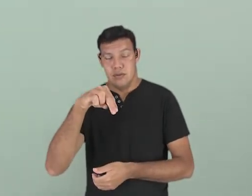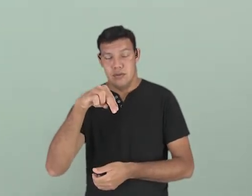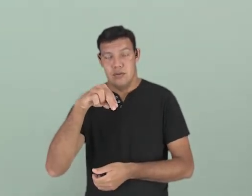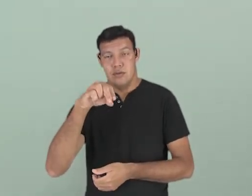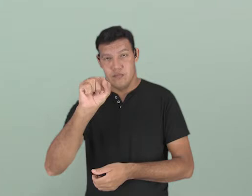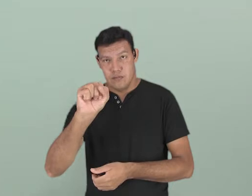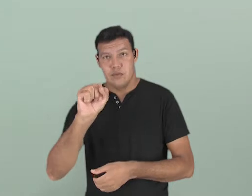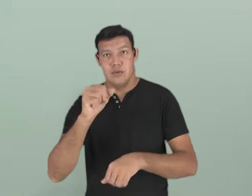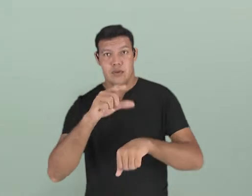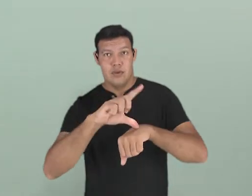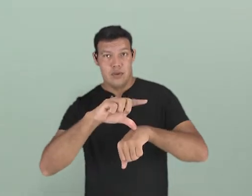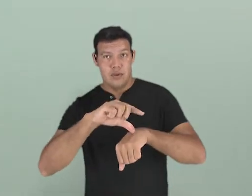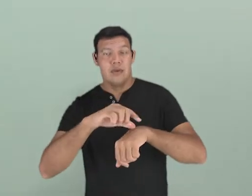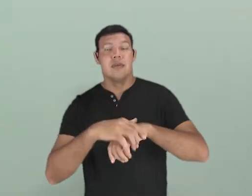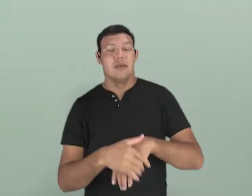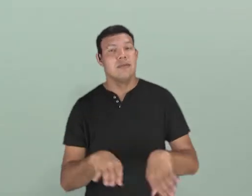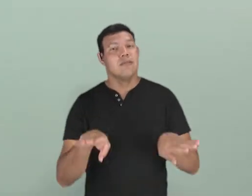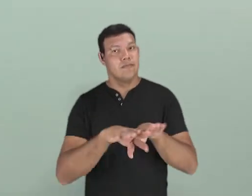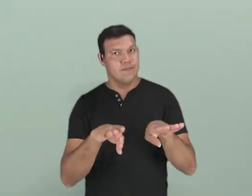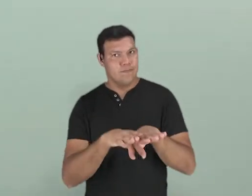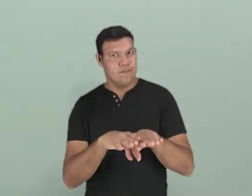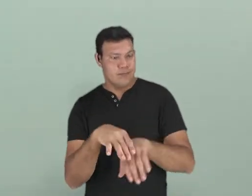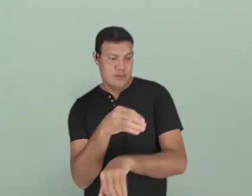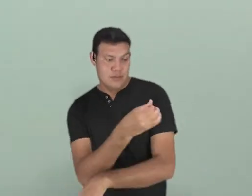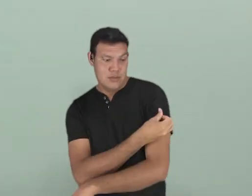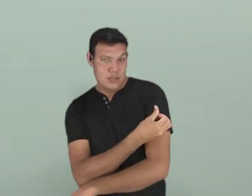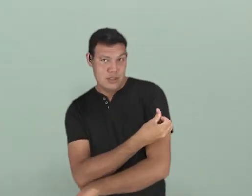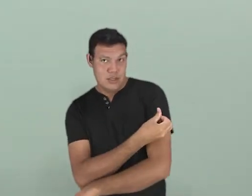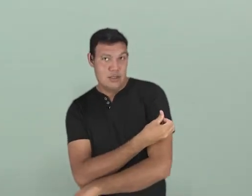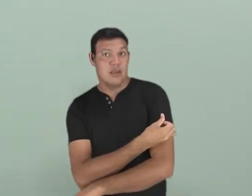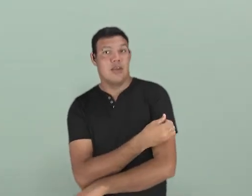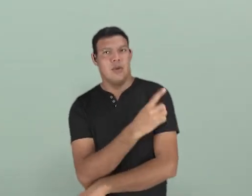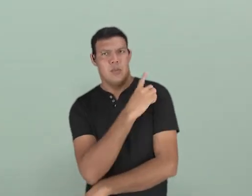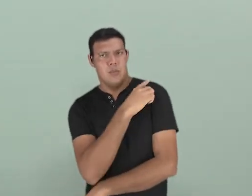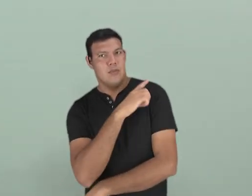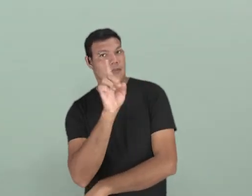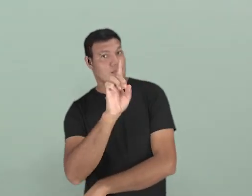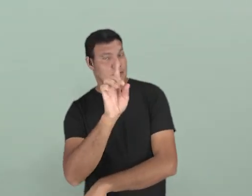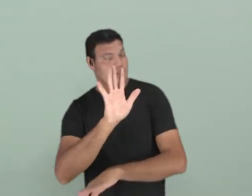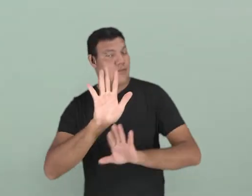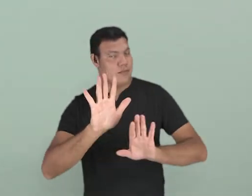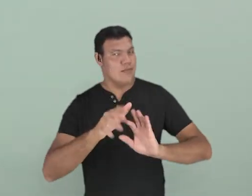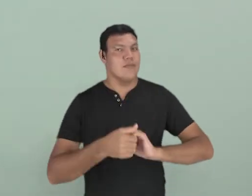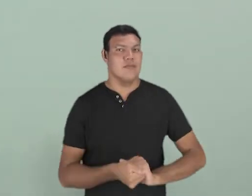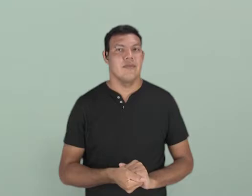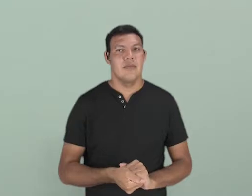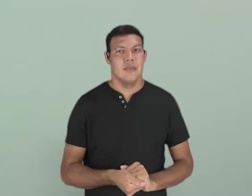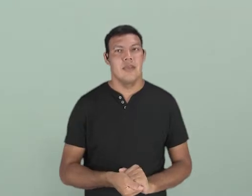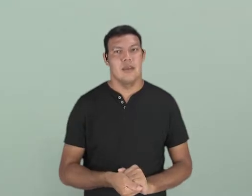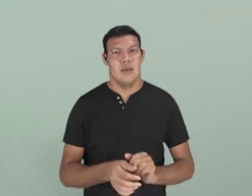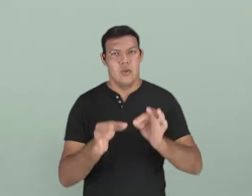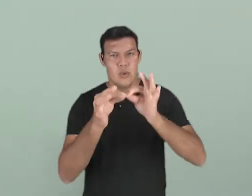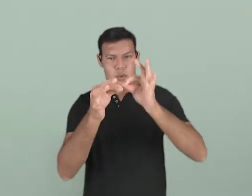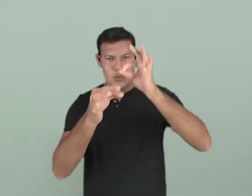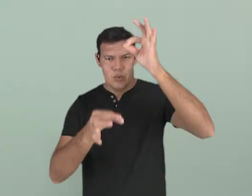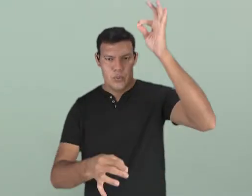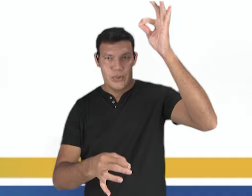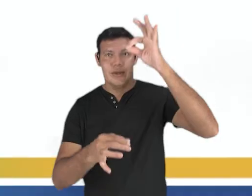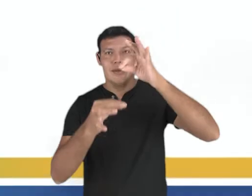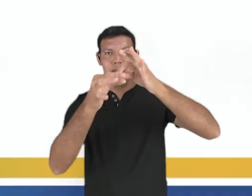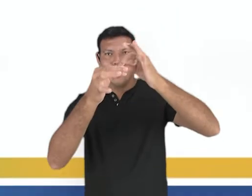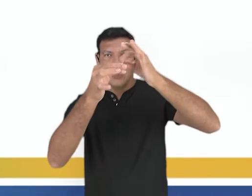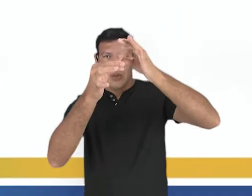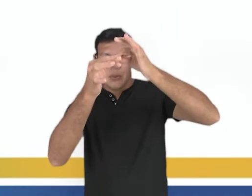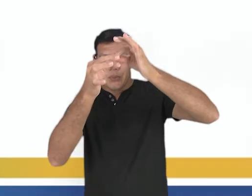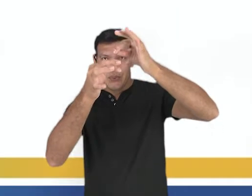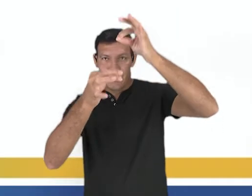horários, é um conteúdo que é dado também no 6º ano, não é só no 1º ano, você vai ver que são as longitudes. Então, essa linha do